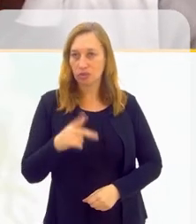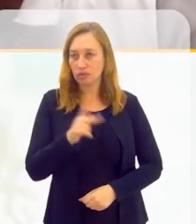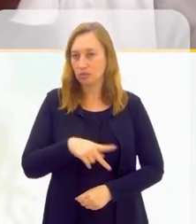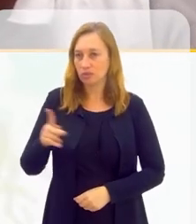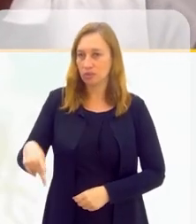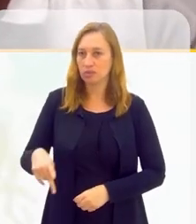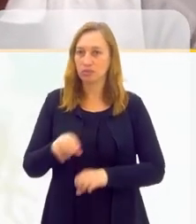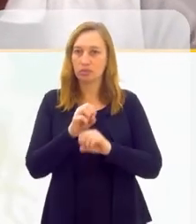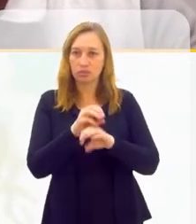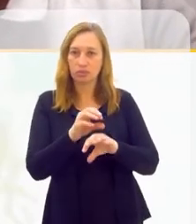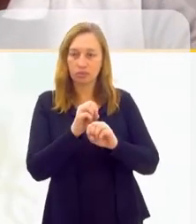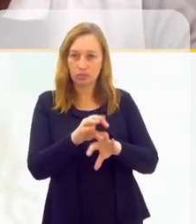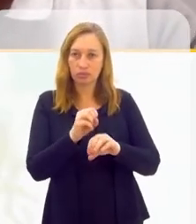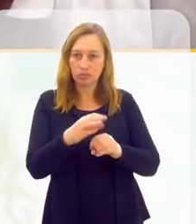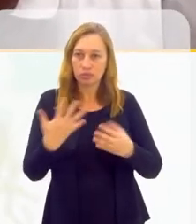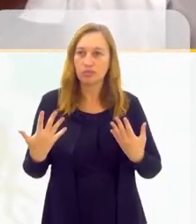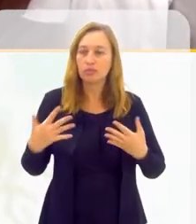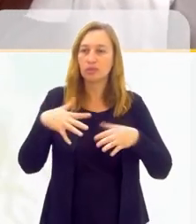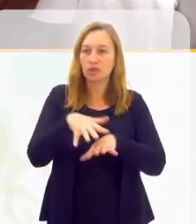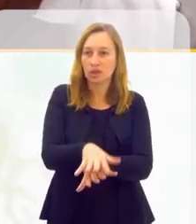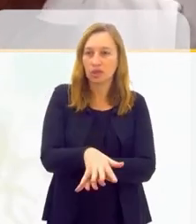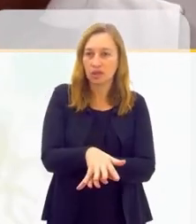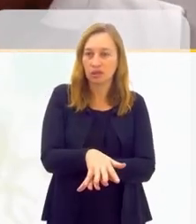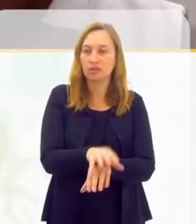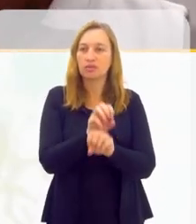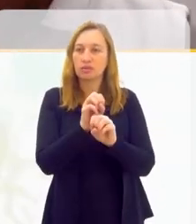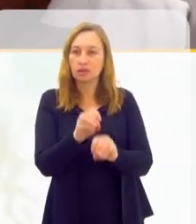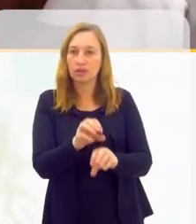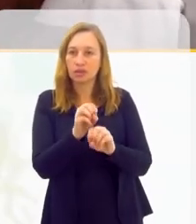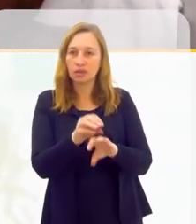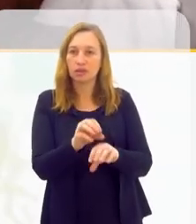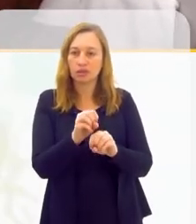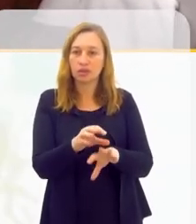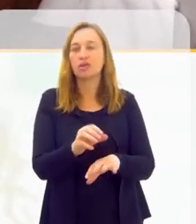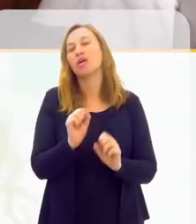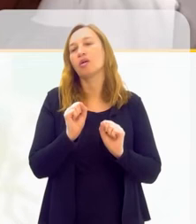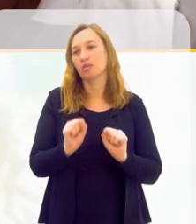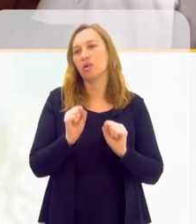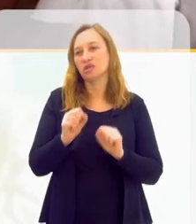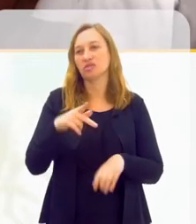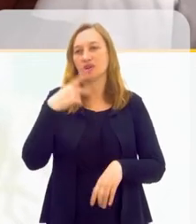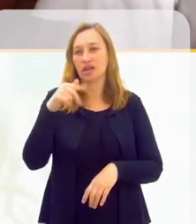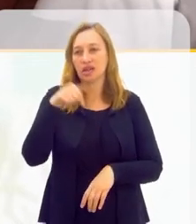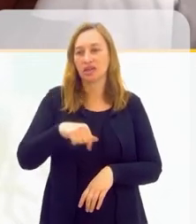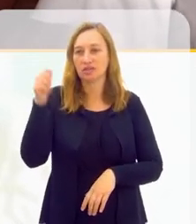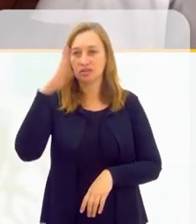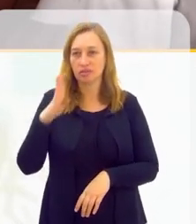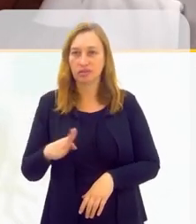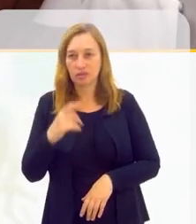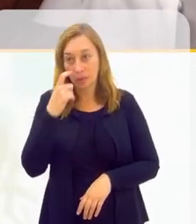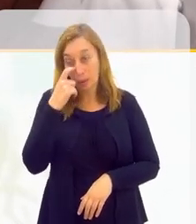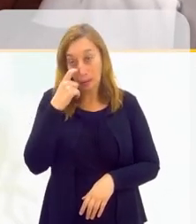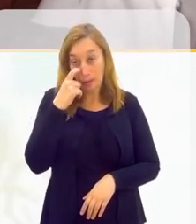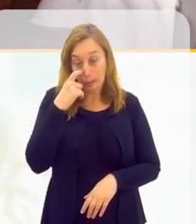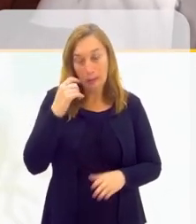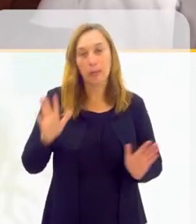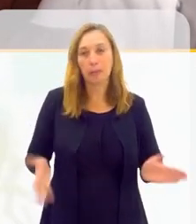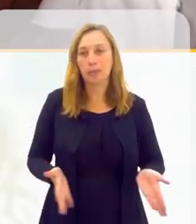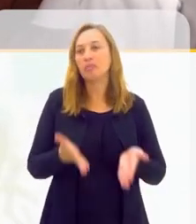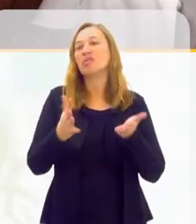com especialização em inclusão em educação, e eu posso dizer que aqui no Brasil há